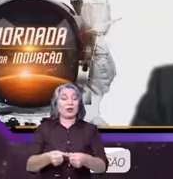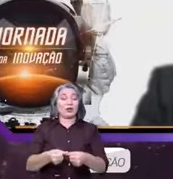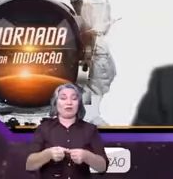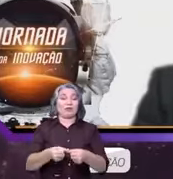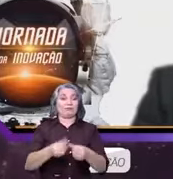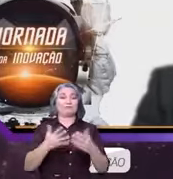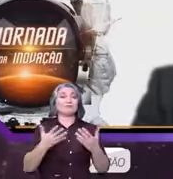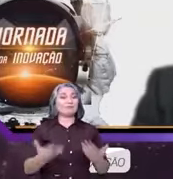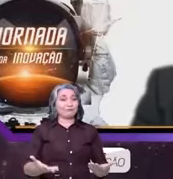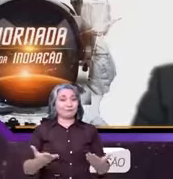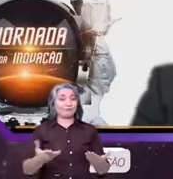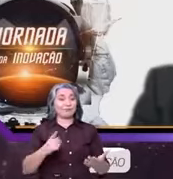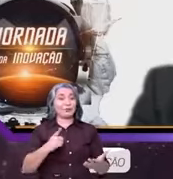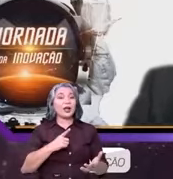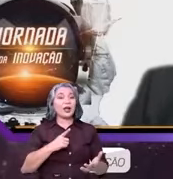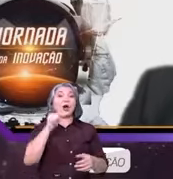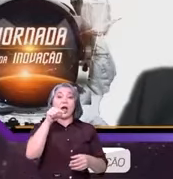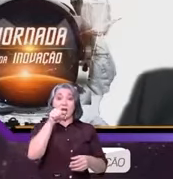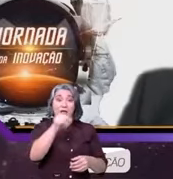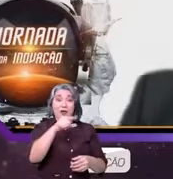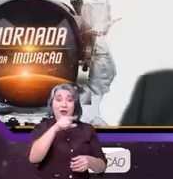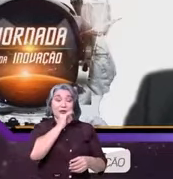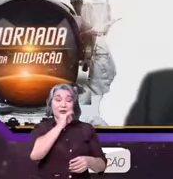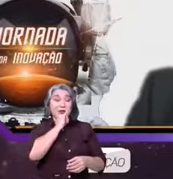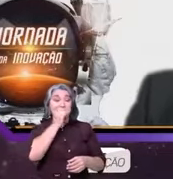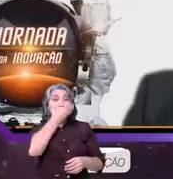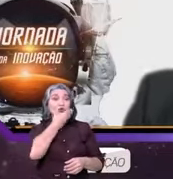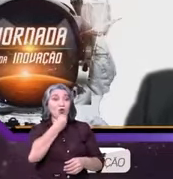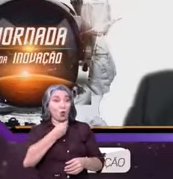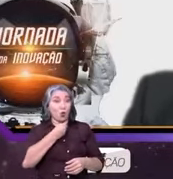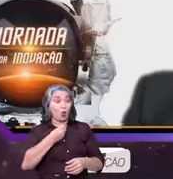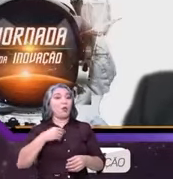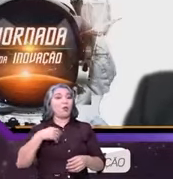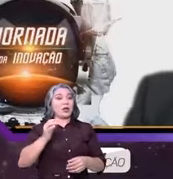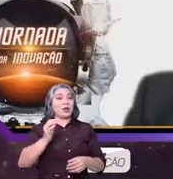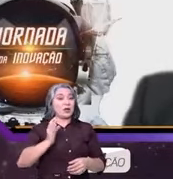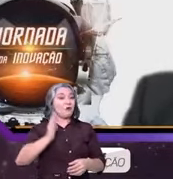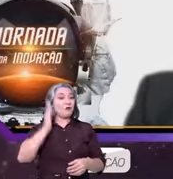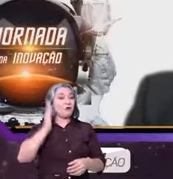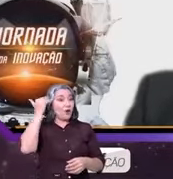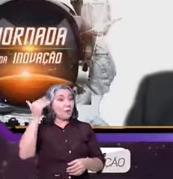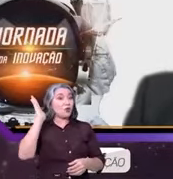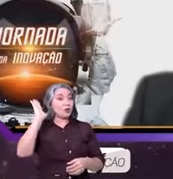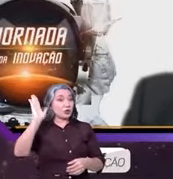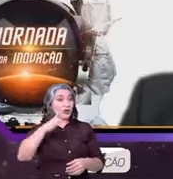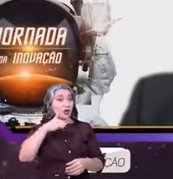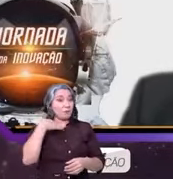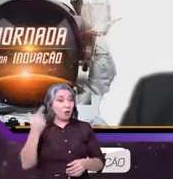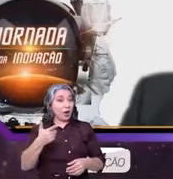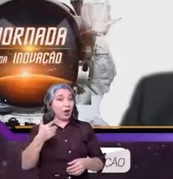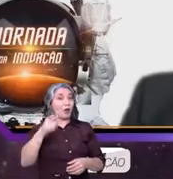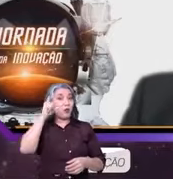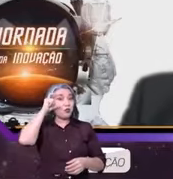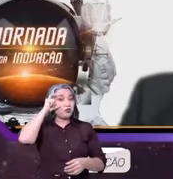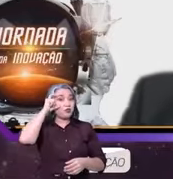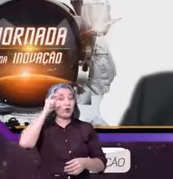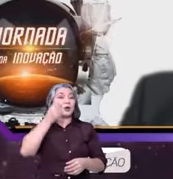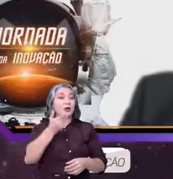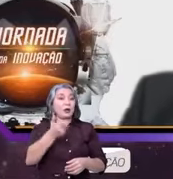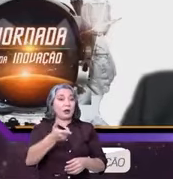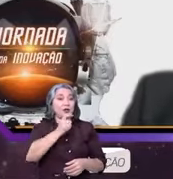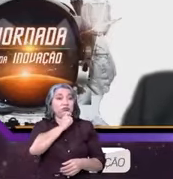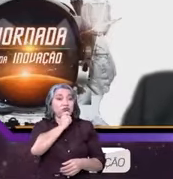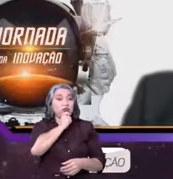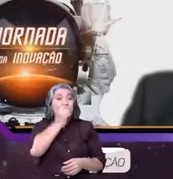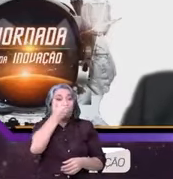produtos da empresa dele fizeram nos últimos anos, e se você olhar o produto inicial, é muito inferior ao produto hoje